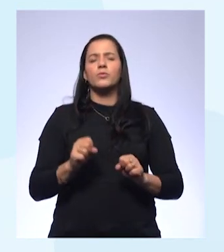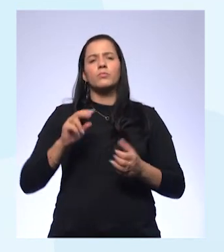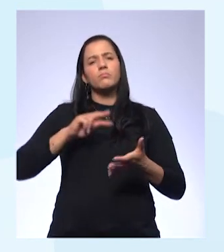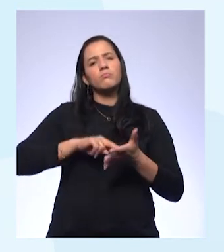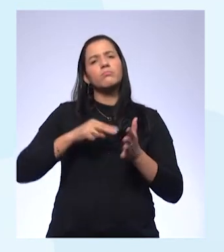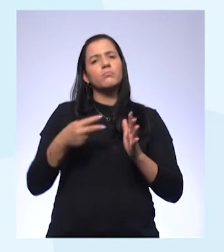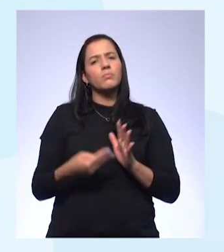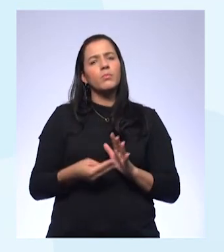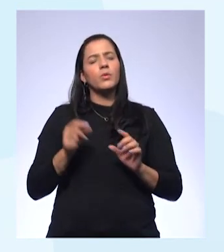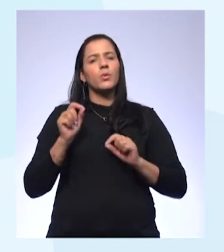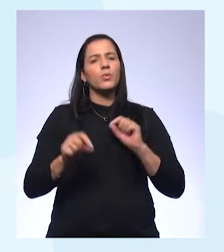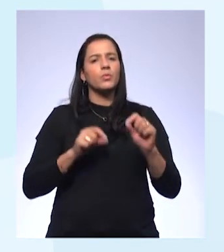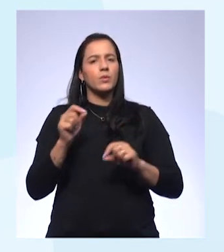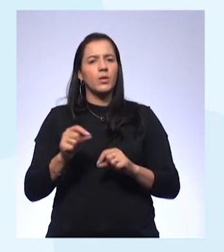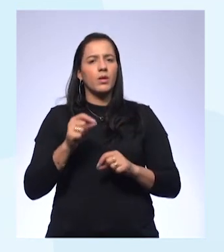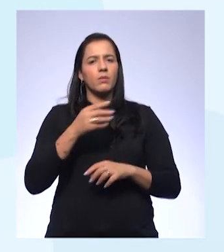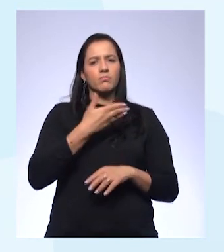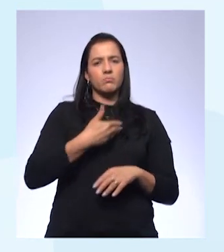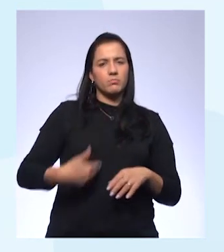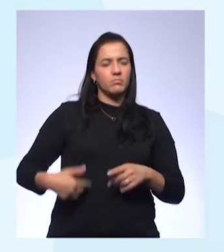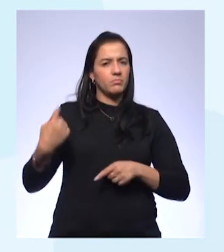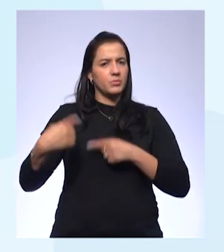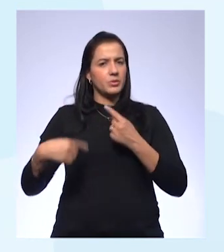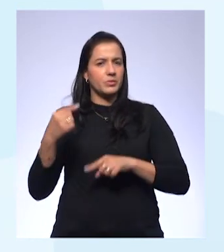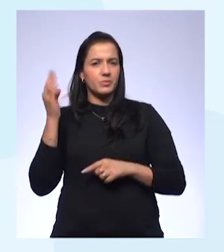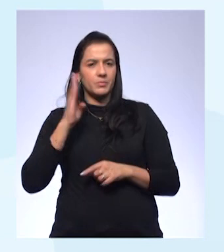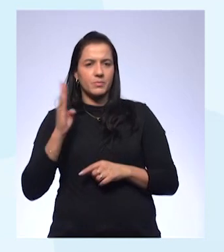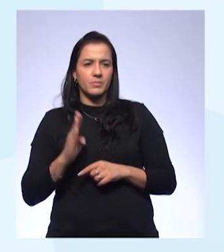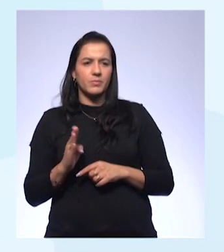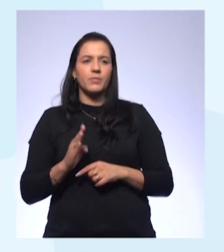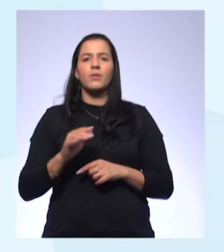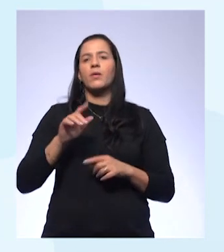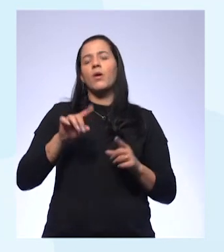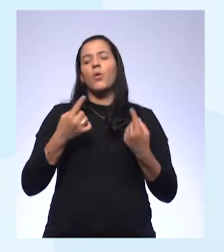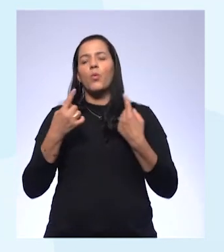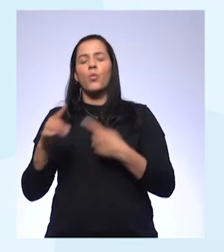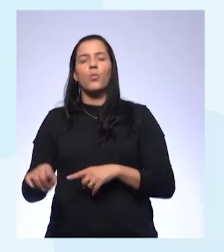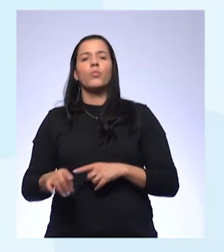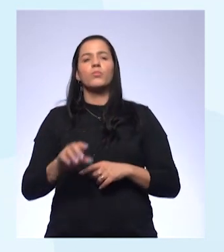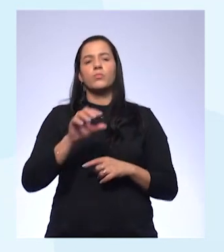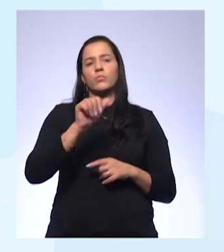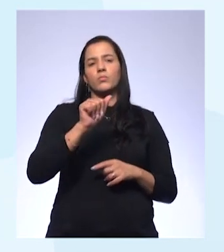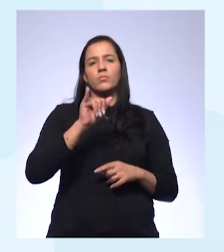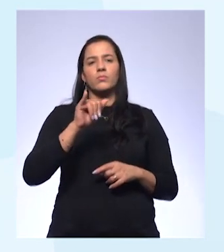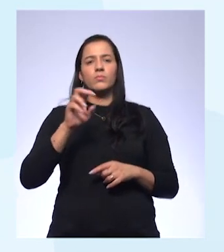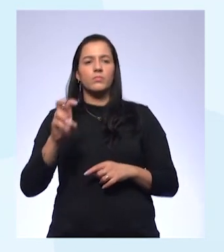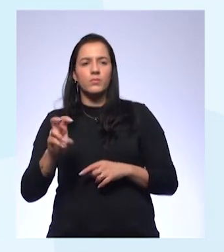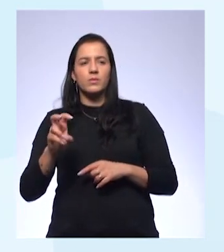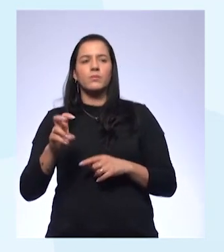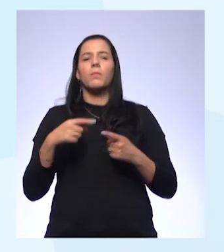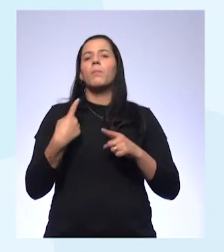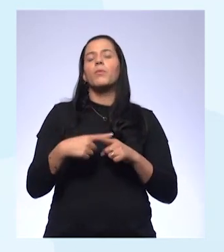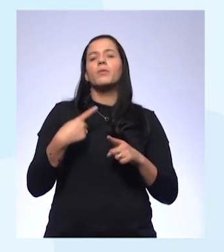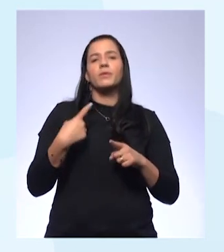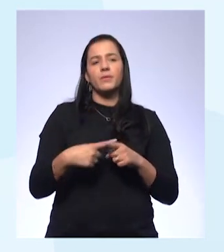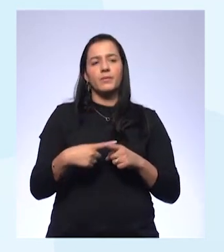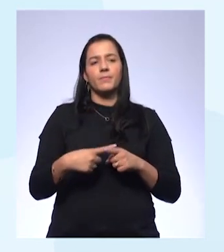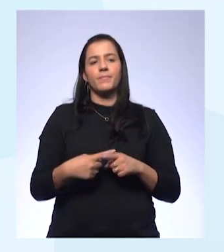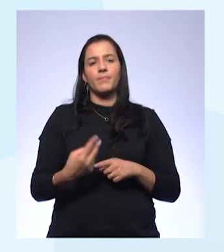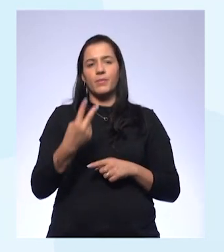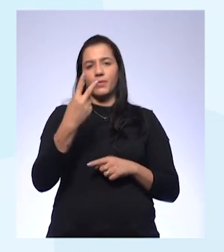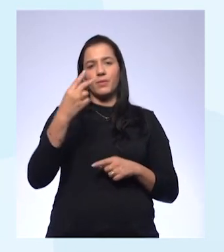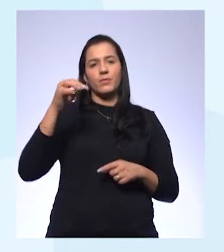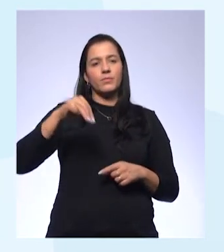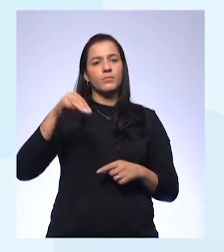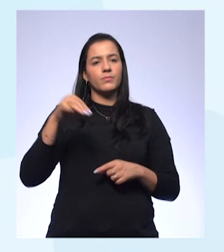interpretação do contexto político brasileiro posterior ao AI-5, porque descreve... Então, olha só, eu vou deixar 2 minutos